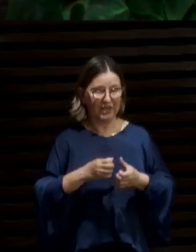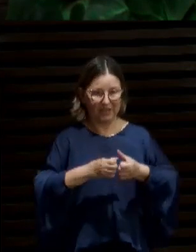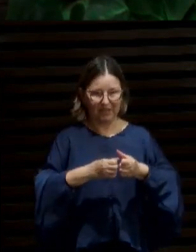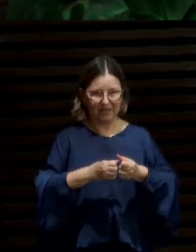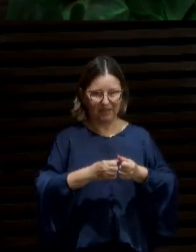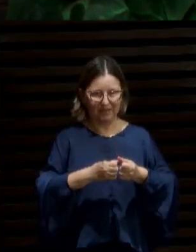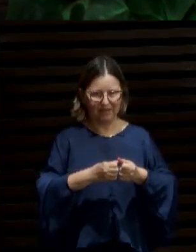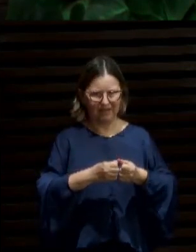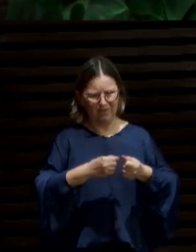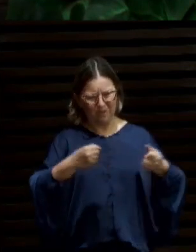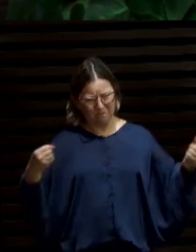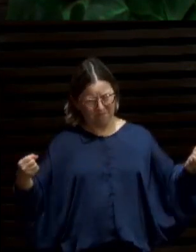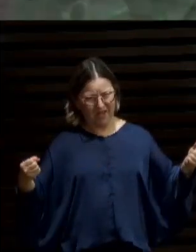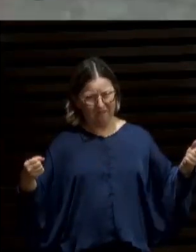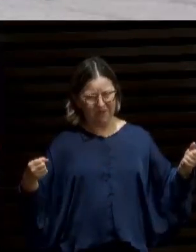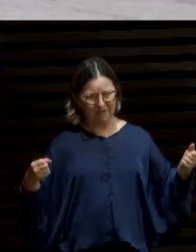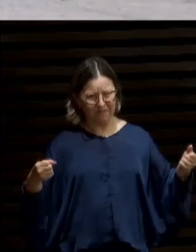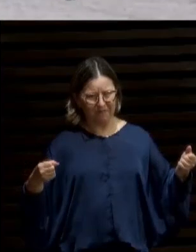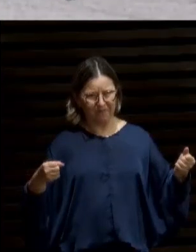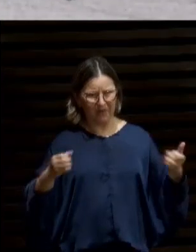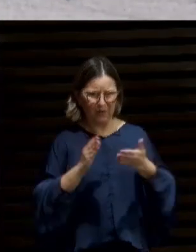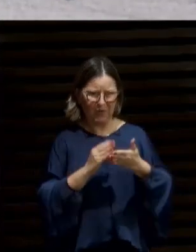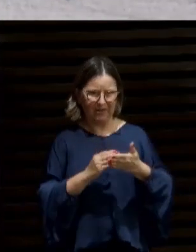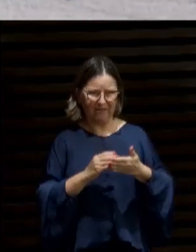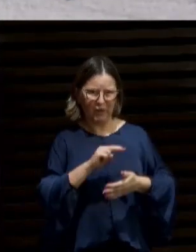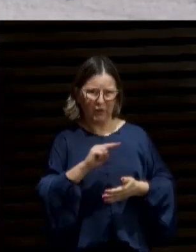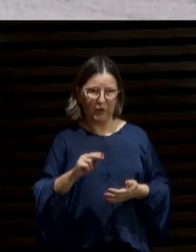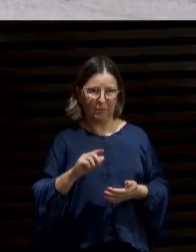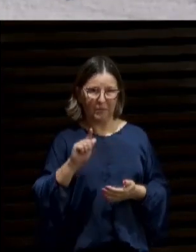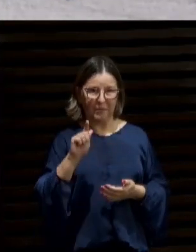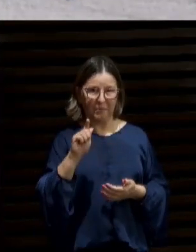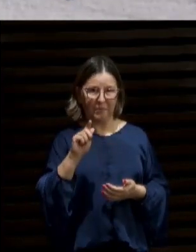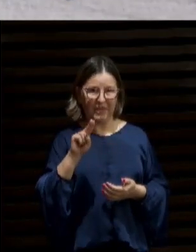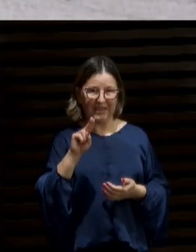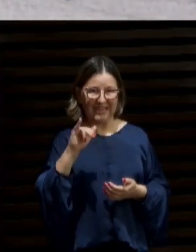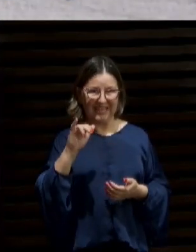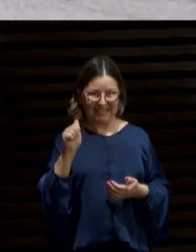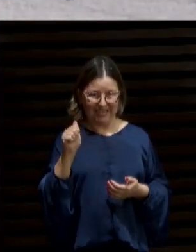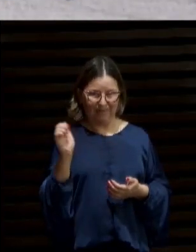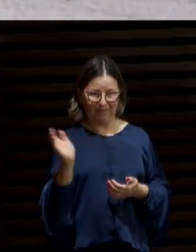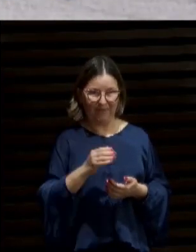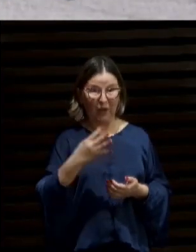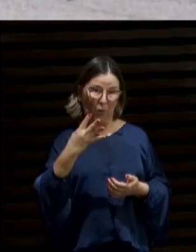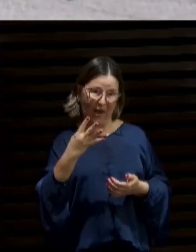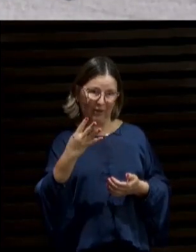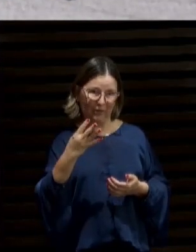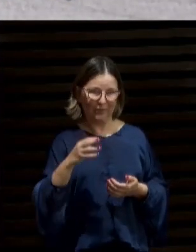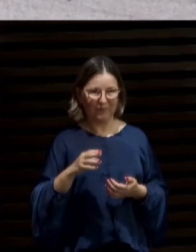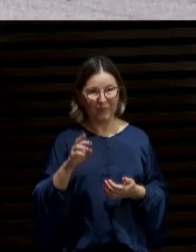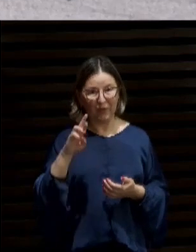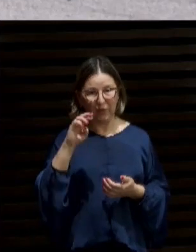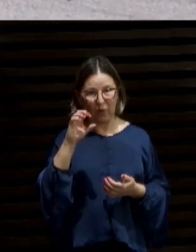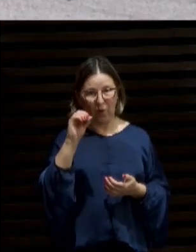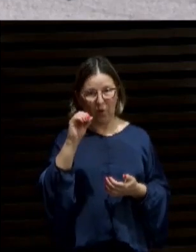guia 4 rodas. Eu me lembro quando nós estávamos fazendo uma viagem pela França, a gente tinha